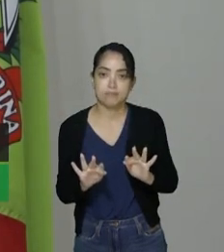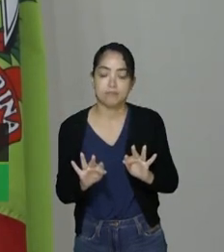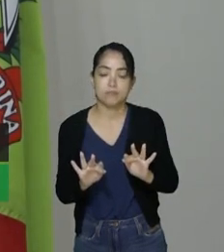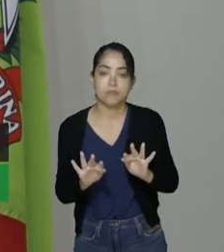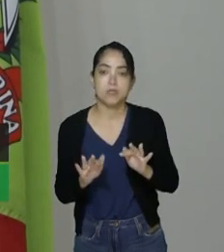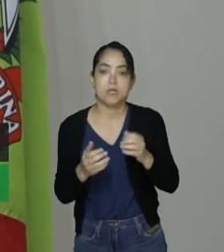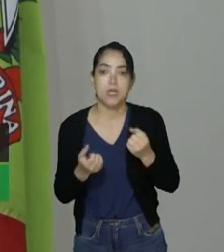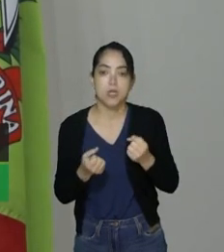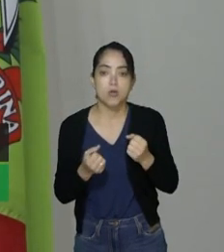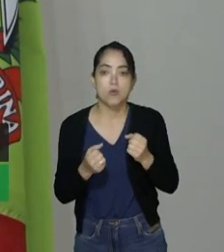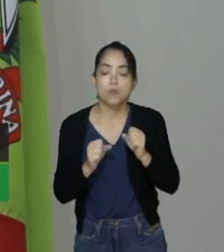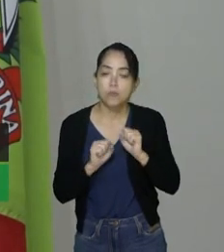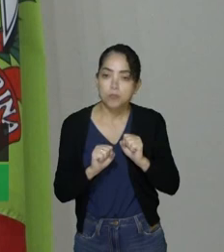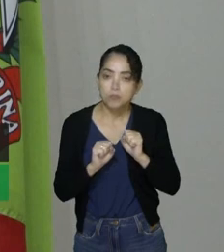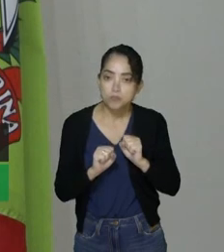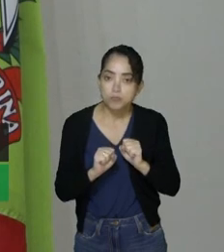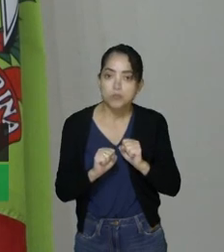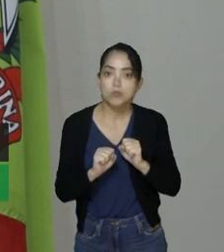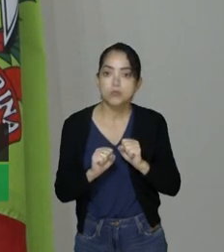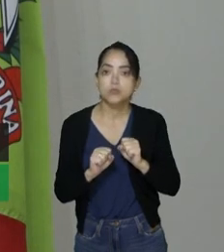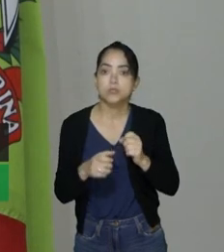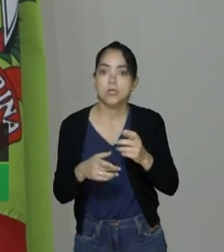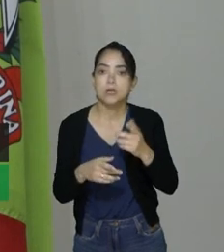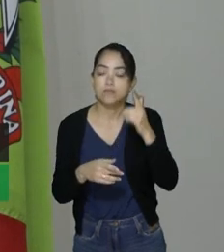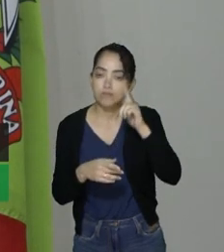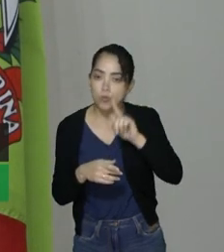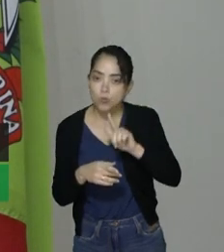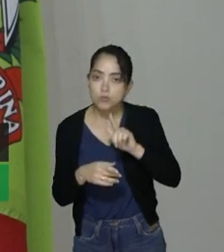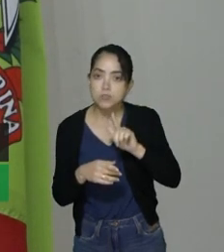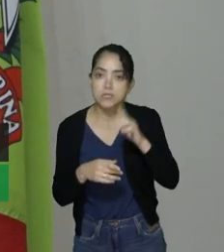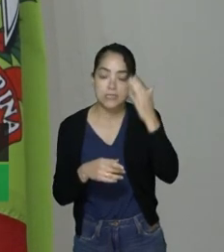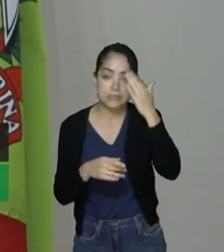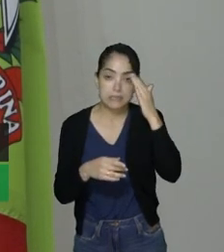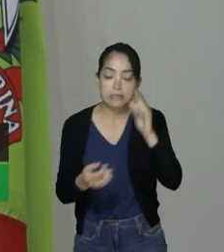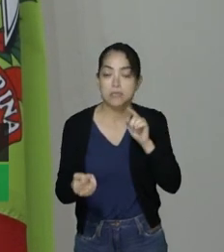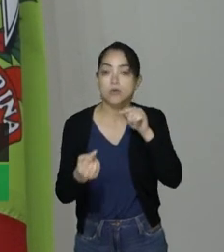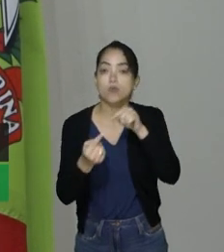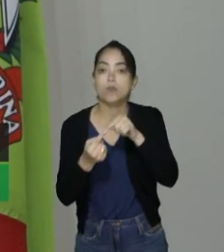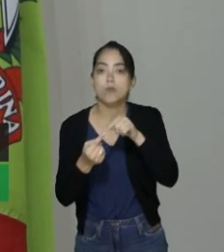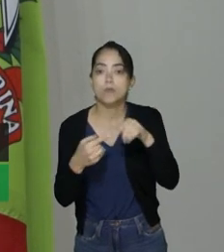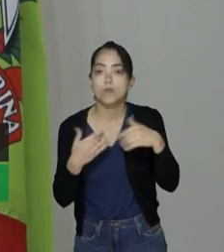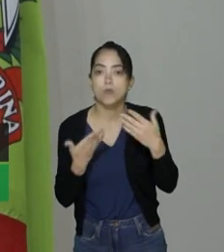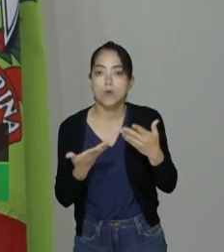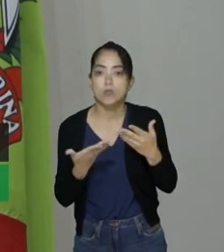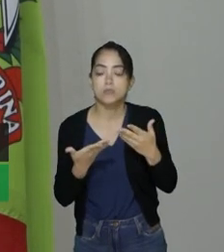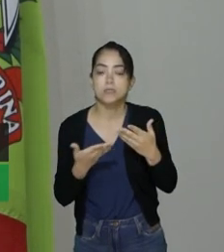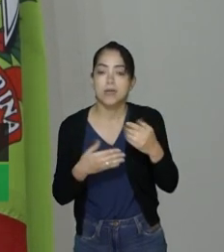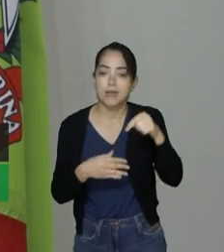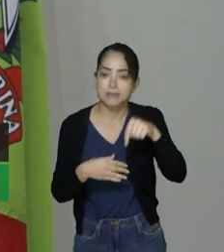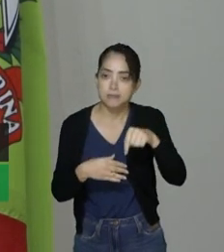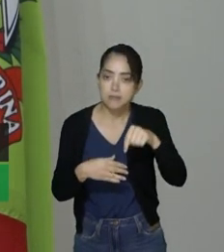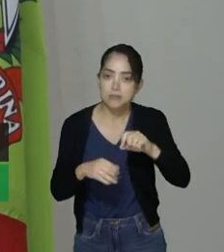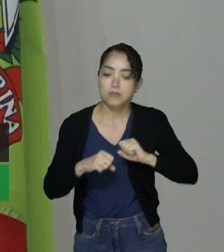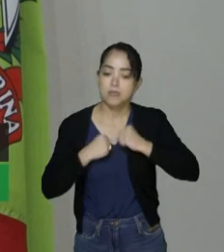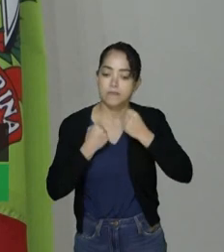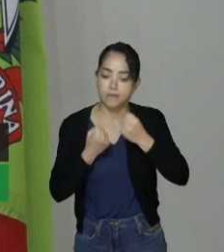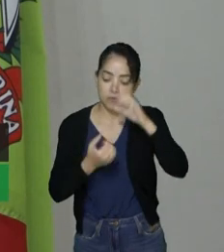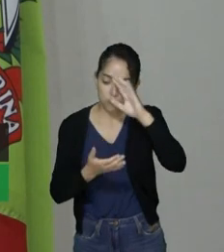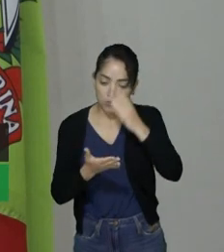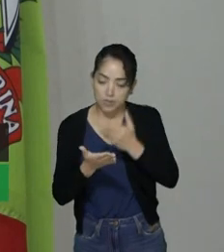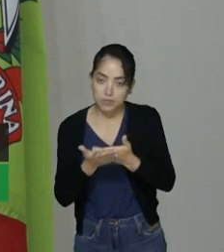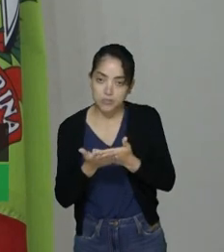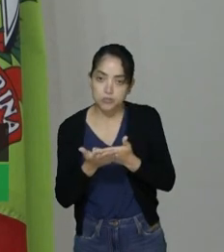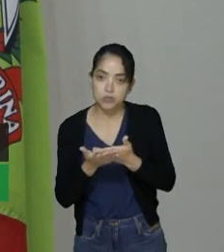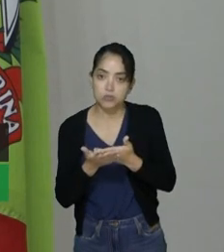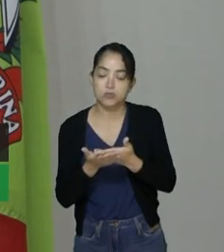me realizar plenamente e entender qual o meu propósito. Aqui dentro pude defender aquilo que acredito